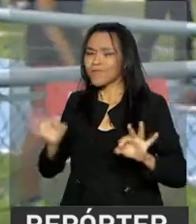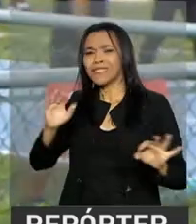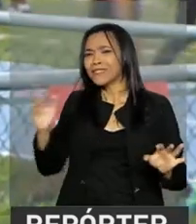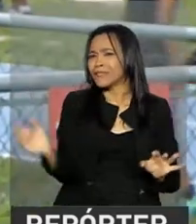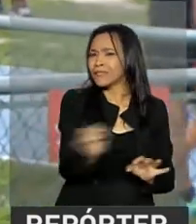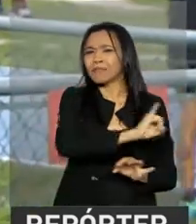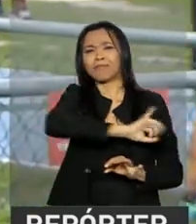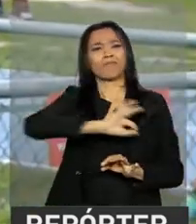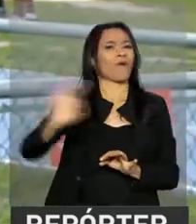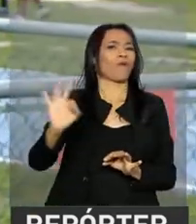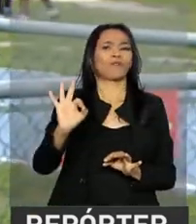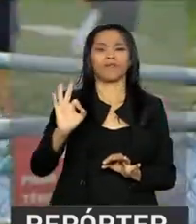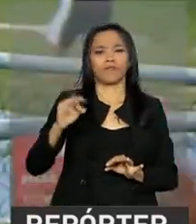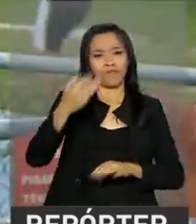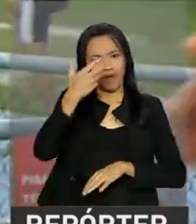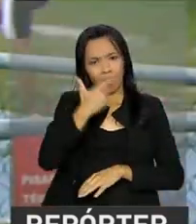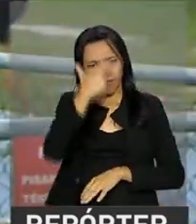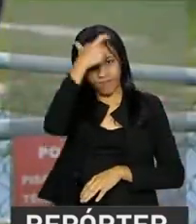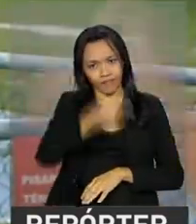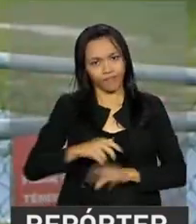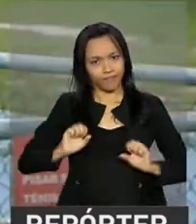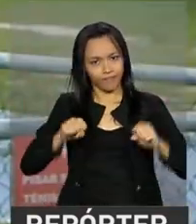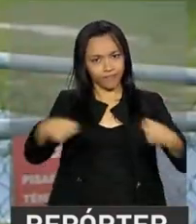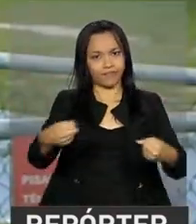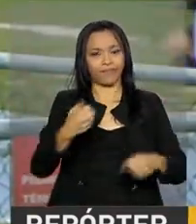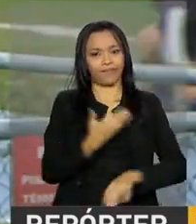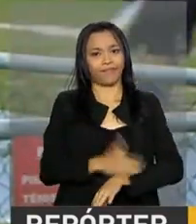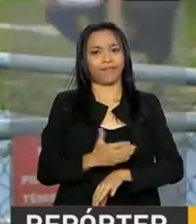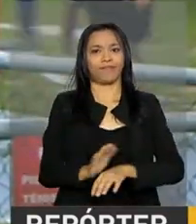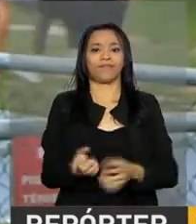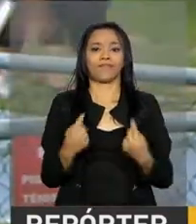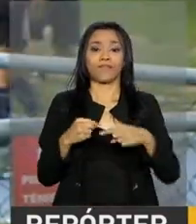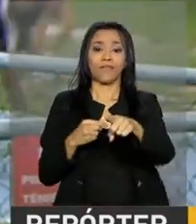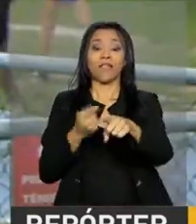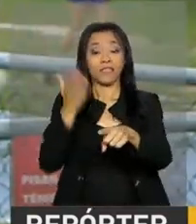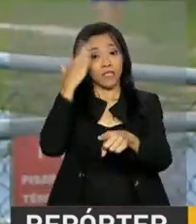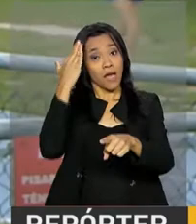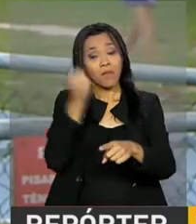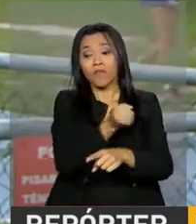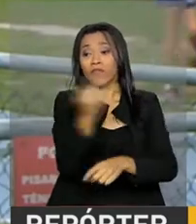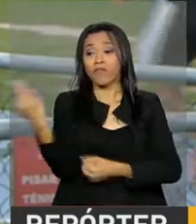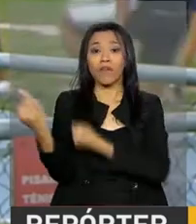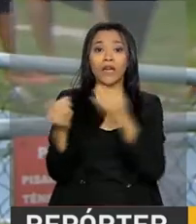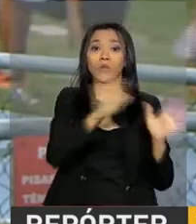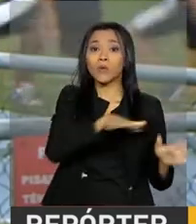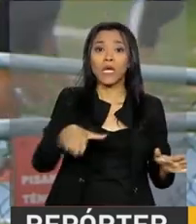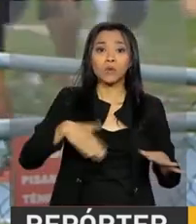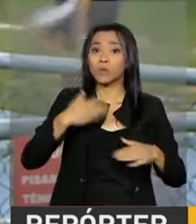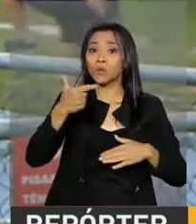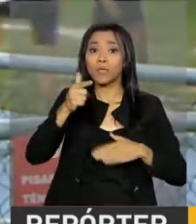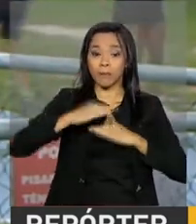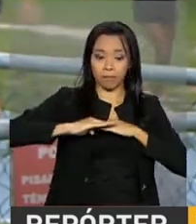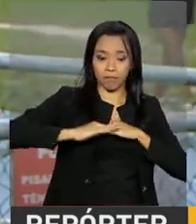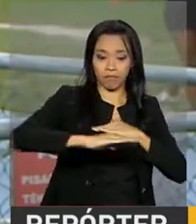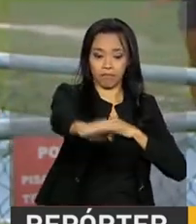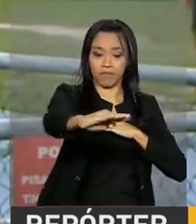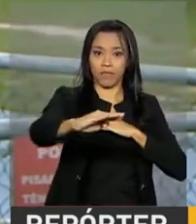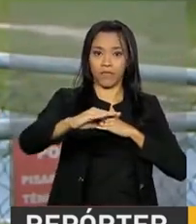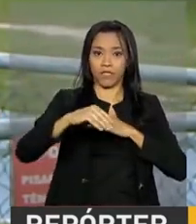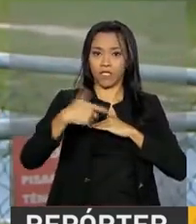de futuros campeões quem sabe que em muitos lugares 100 crianças que não têm uma pista tem uma pediu